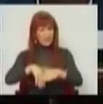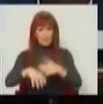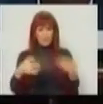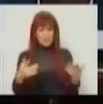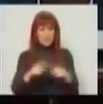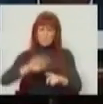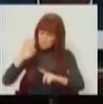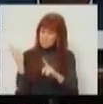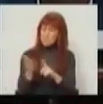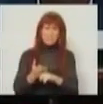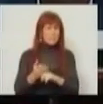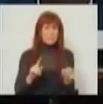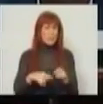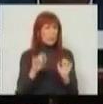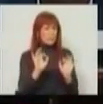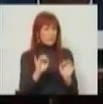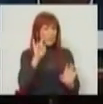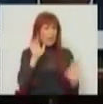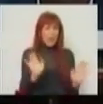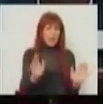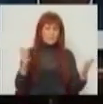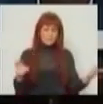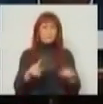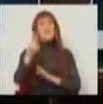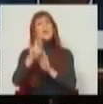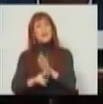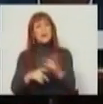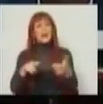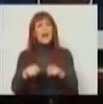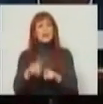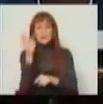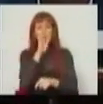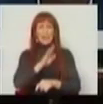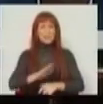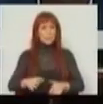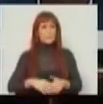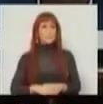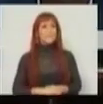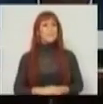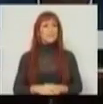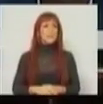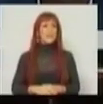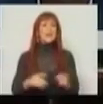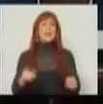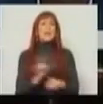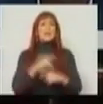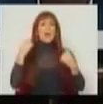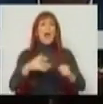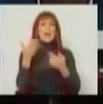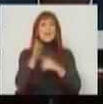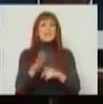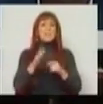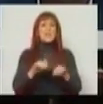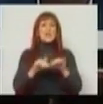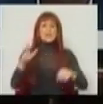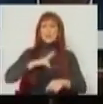punindo e não progredindo e regulamentando estas práticas e desde logo existem exemplos a